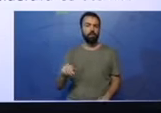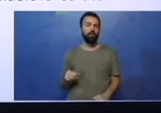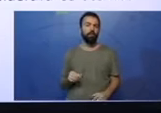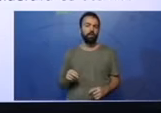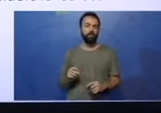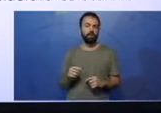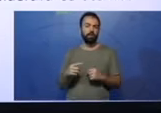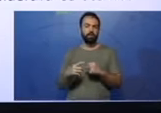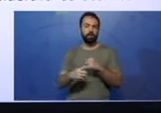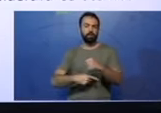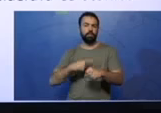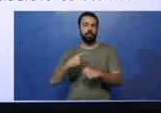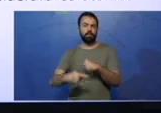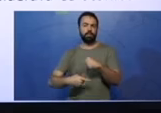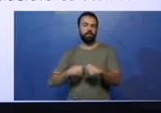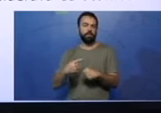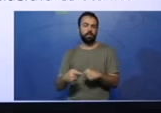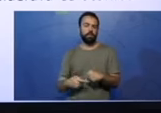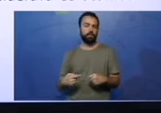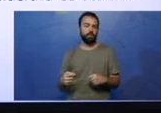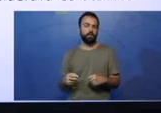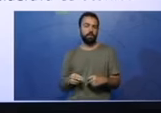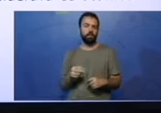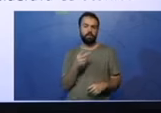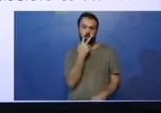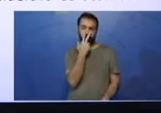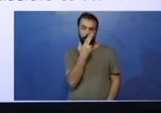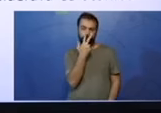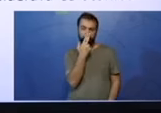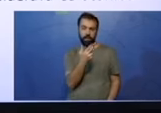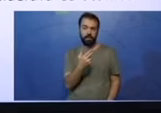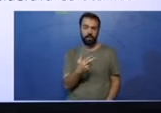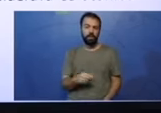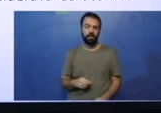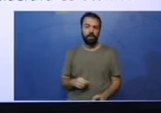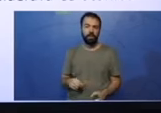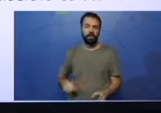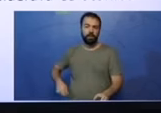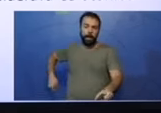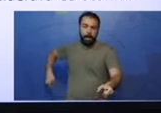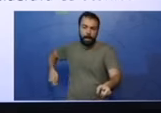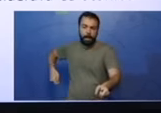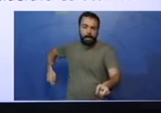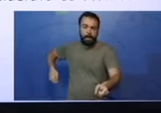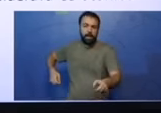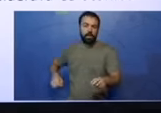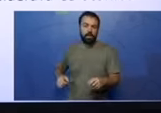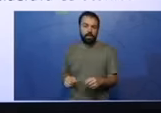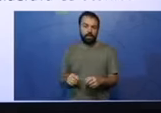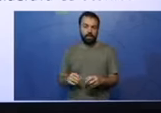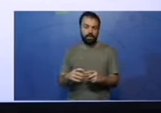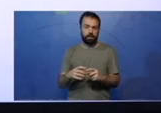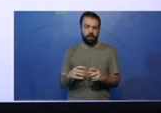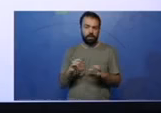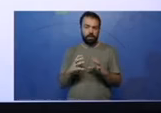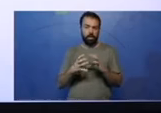Dalton, que considerava os átomos como bolas maciças e de